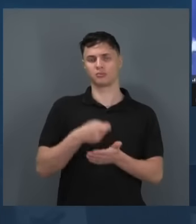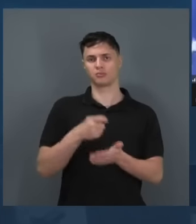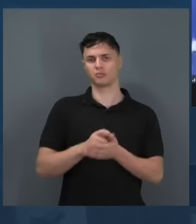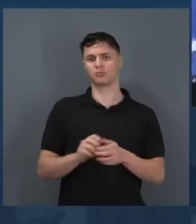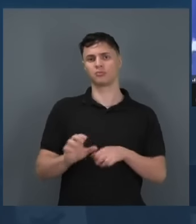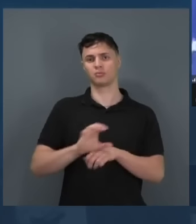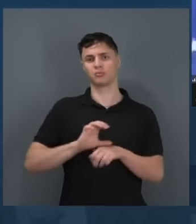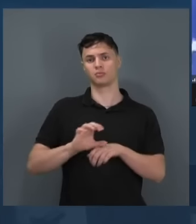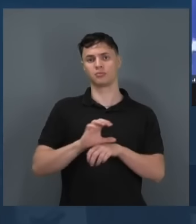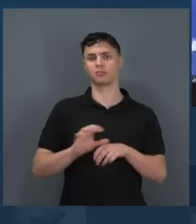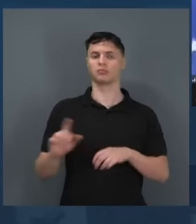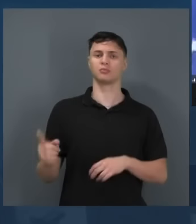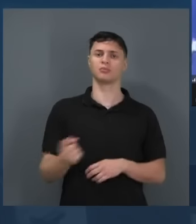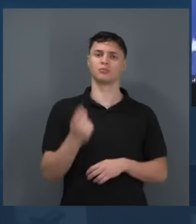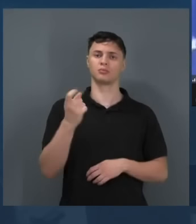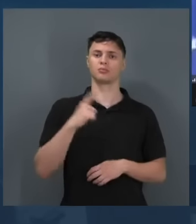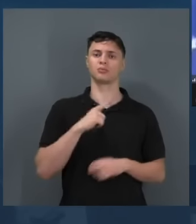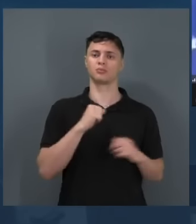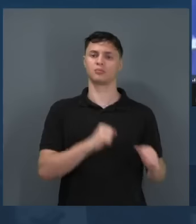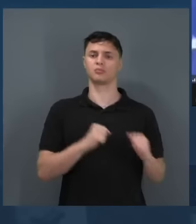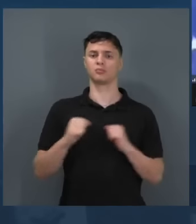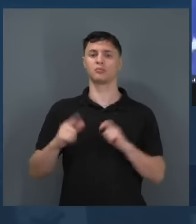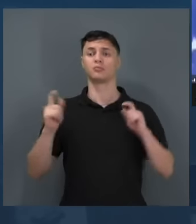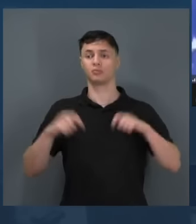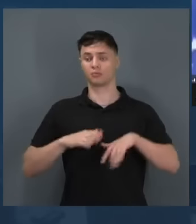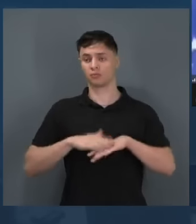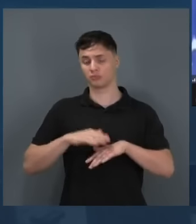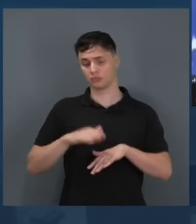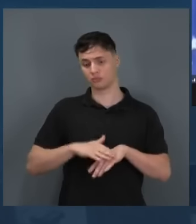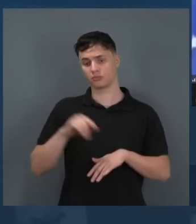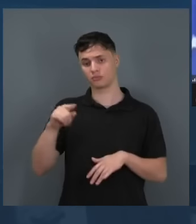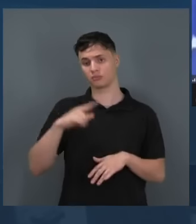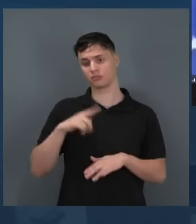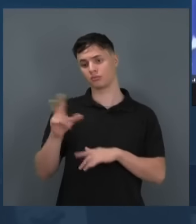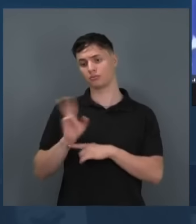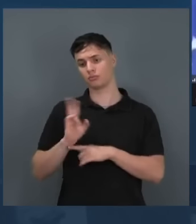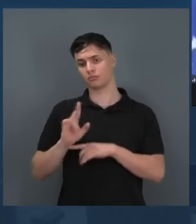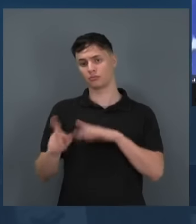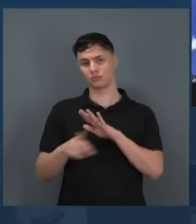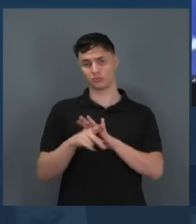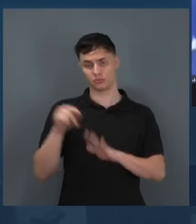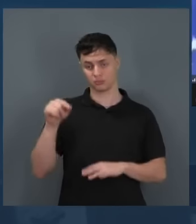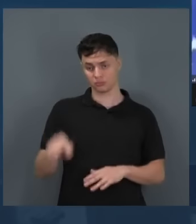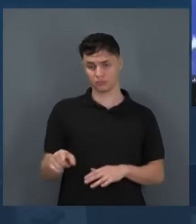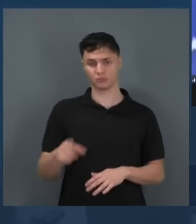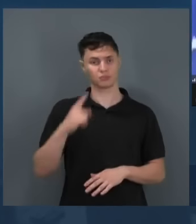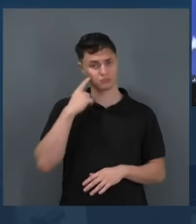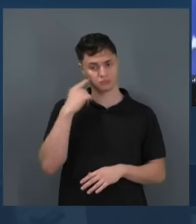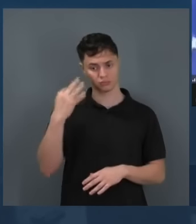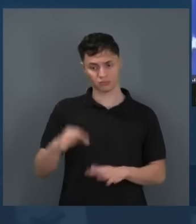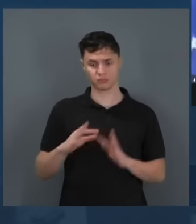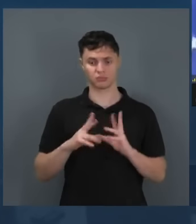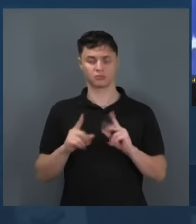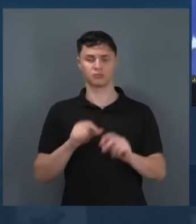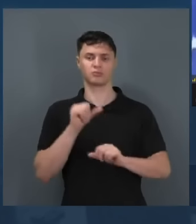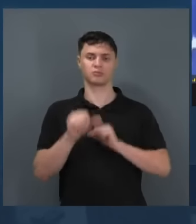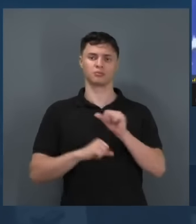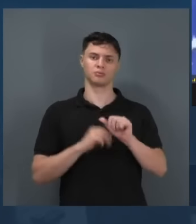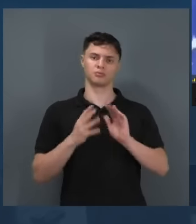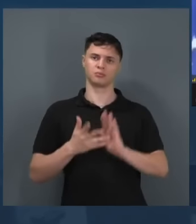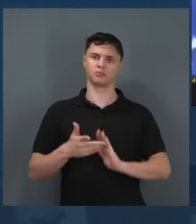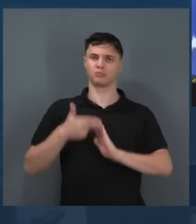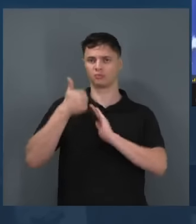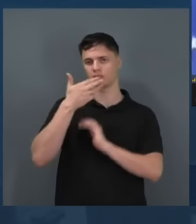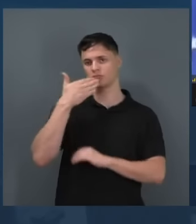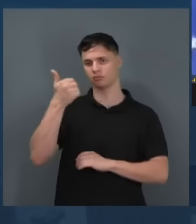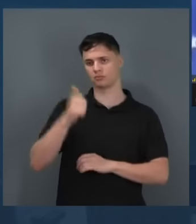o único poder que pode fazer isso, que é a Casa Revisora da República, e certamente tudo mudaria para melhor. São